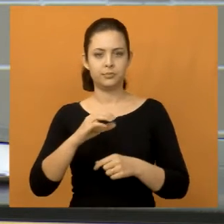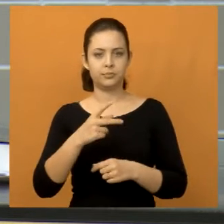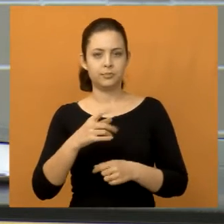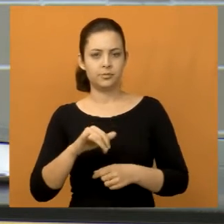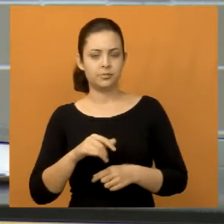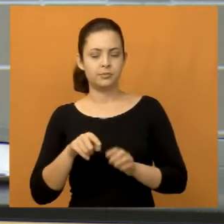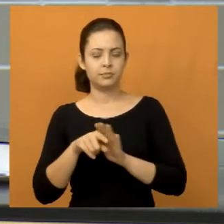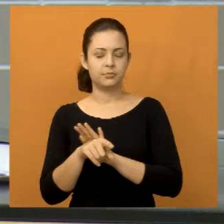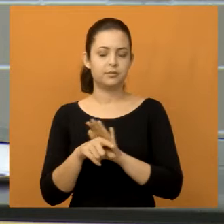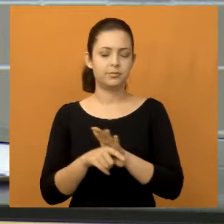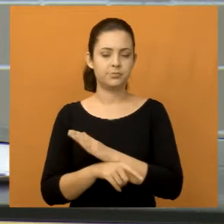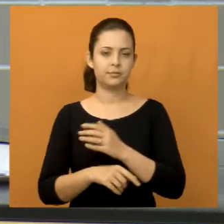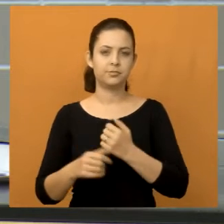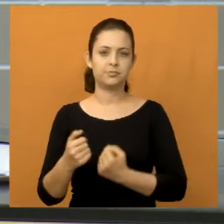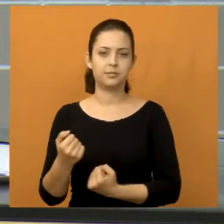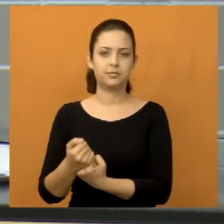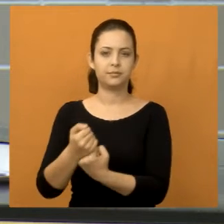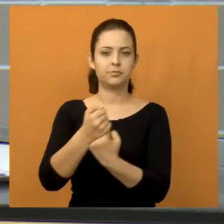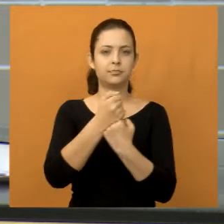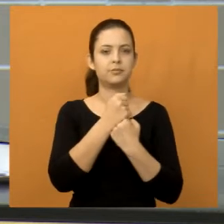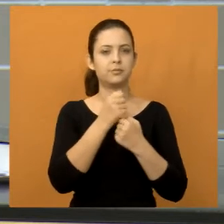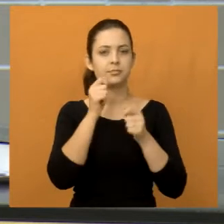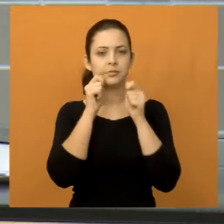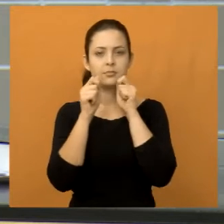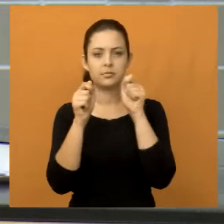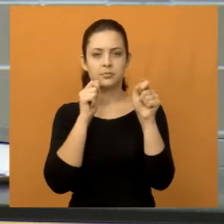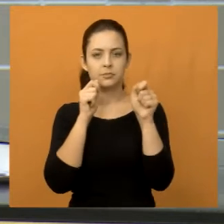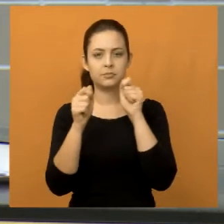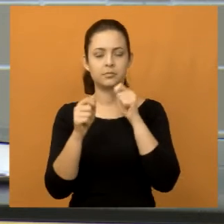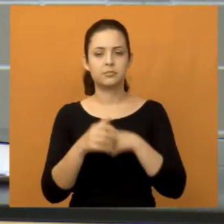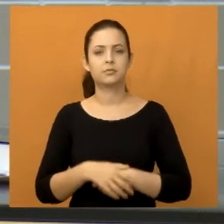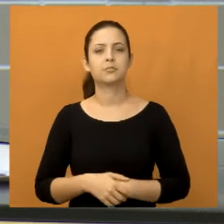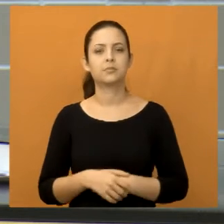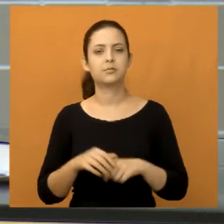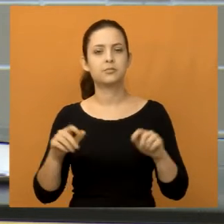CPI. Quero agradecer o apoio também dos nossos assessores, o gabinete